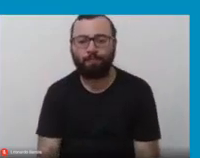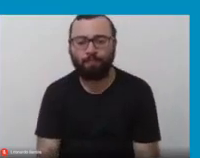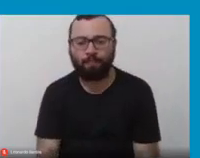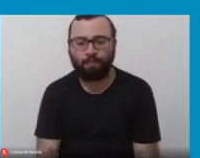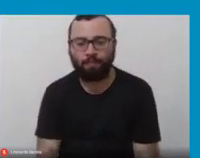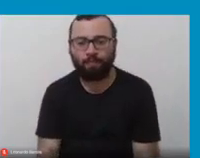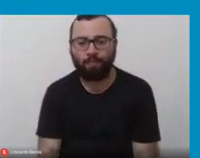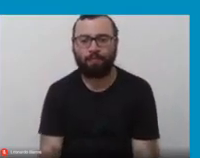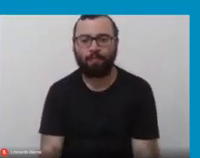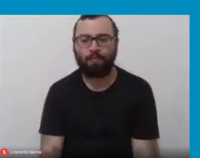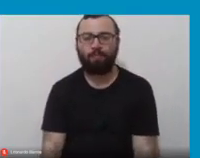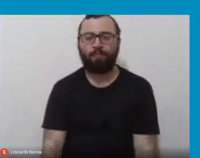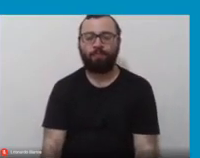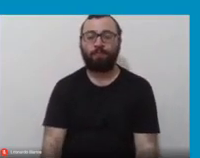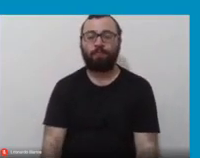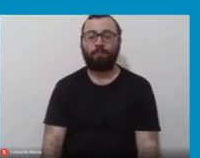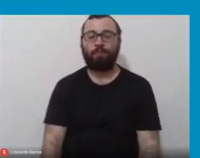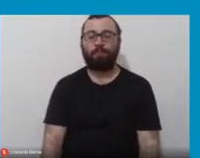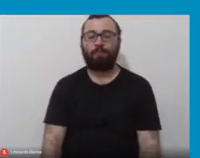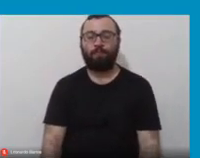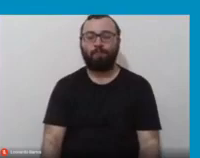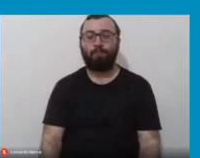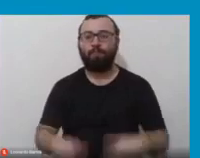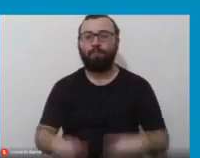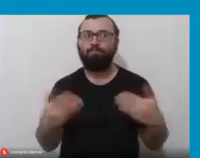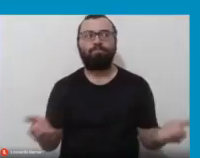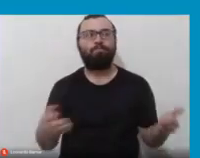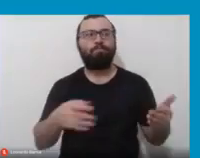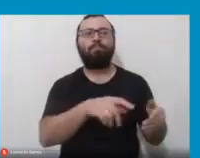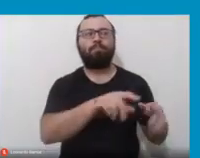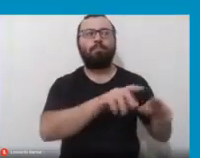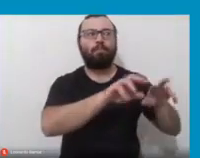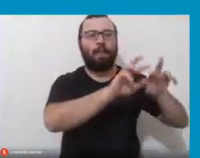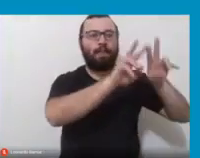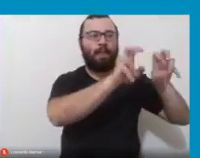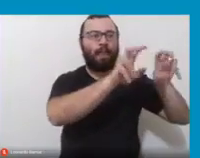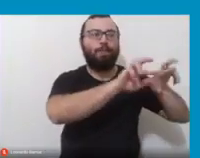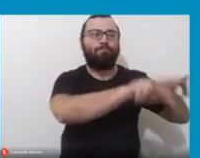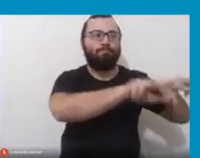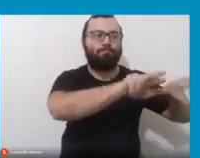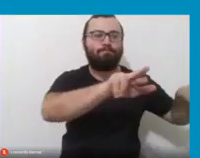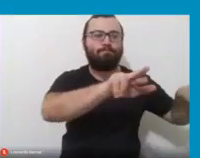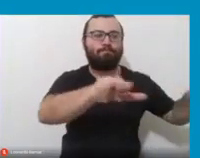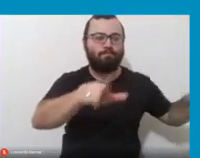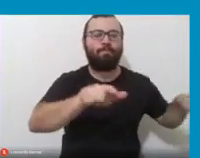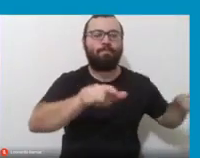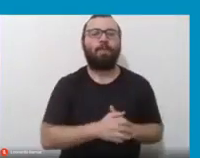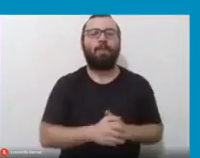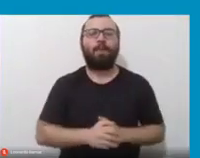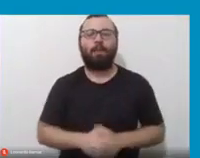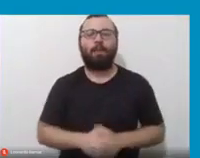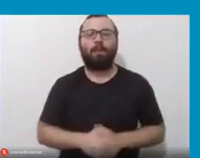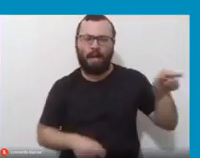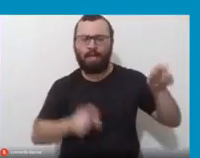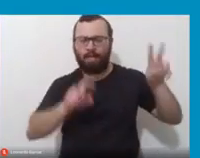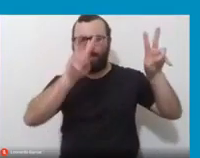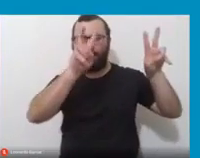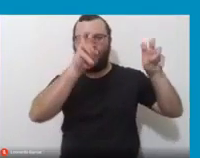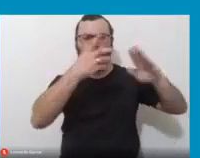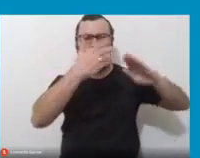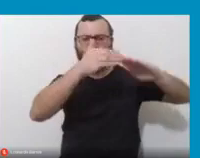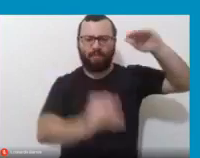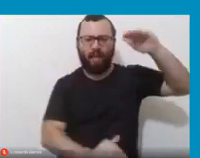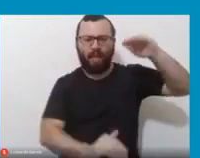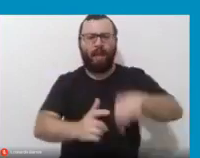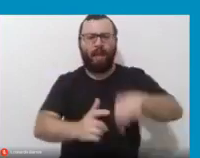Acho que está ligado aqui. Bom, são muitos temas, né? Eu acho que assim, esse tema das desigualdades